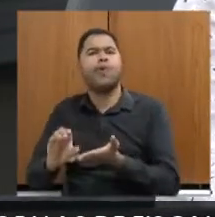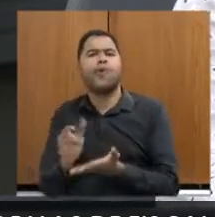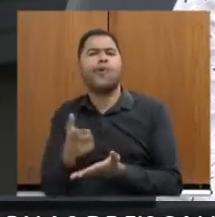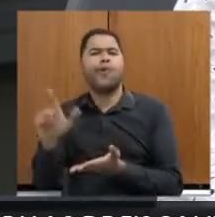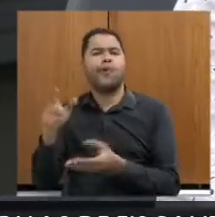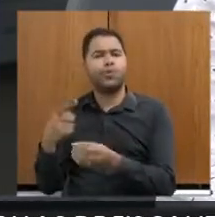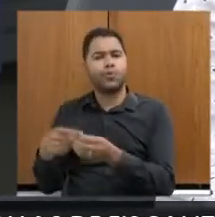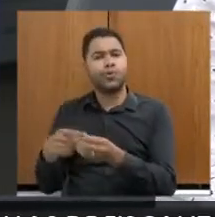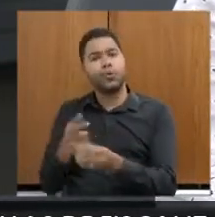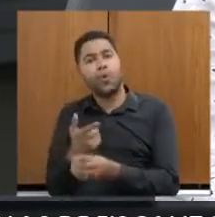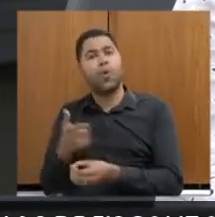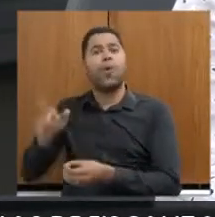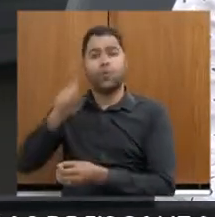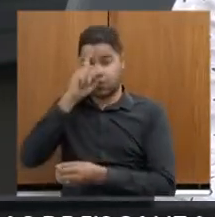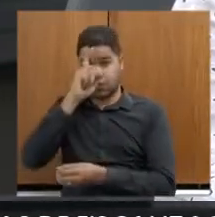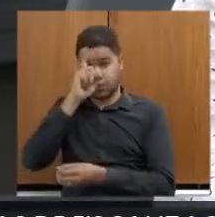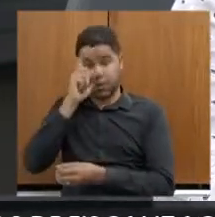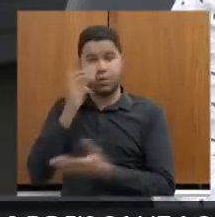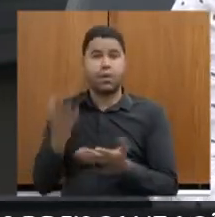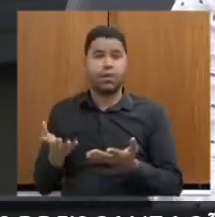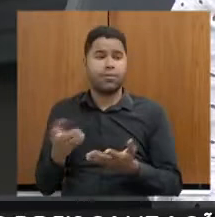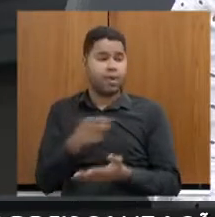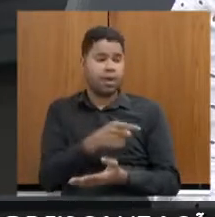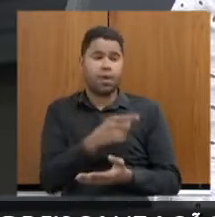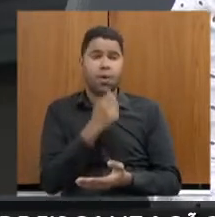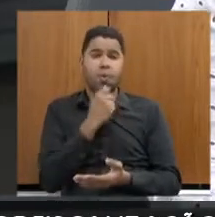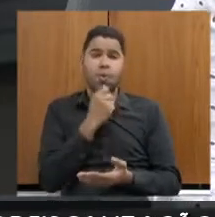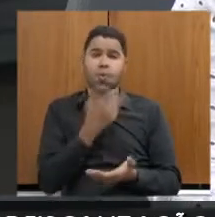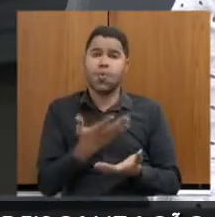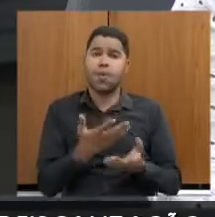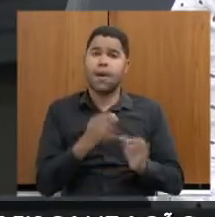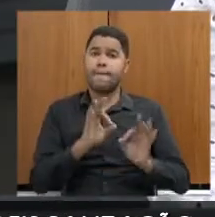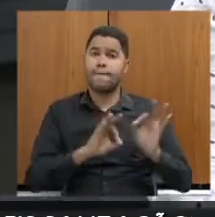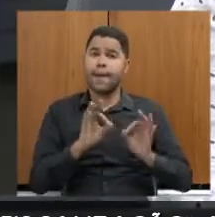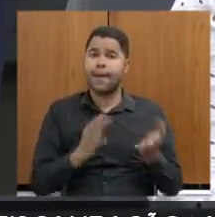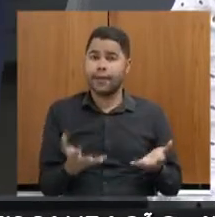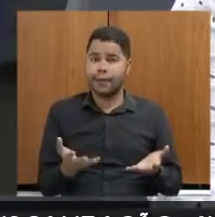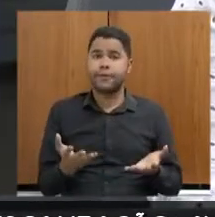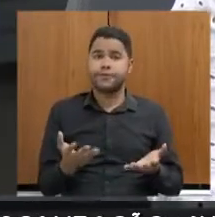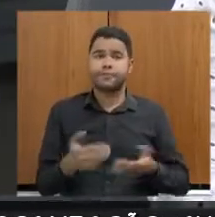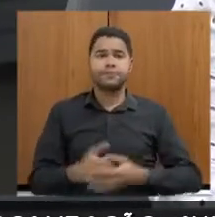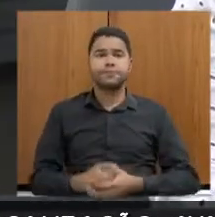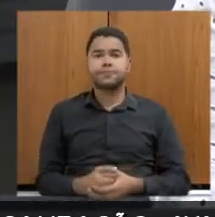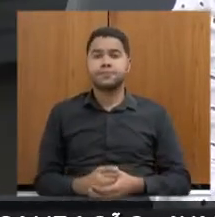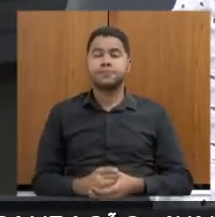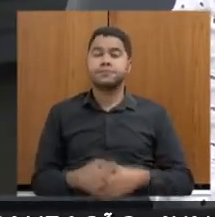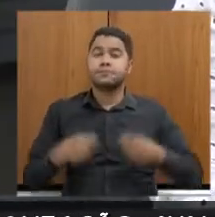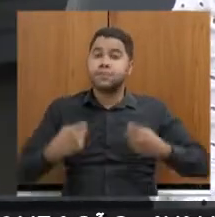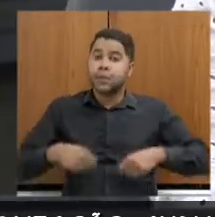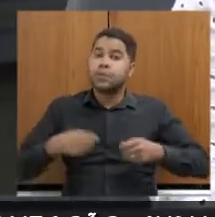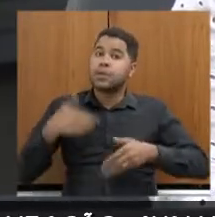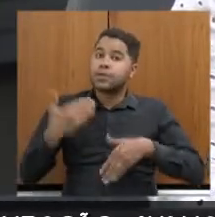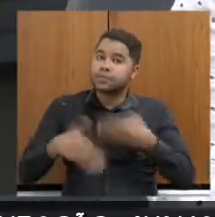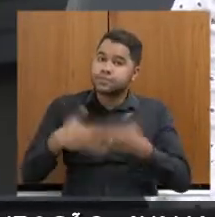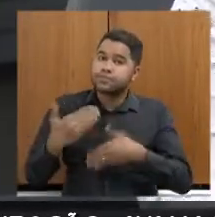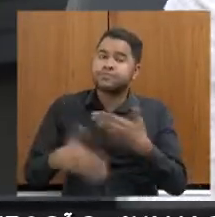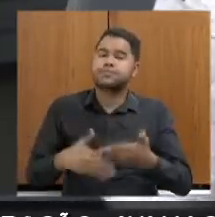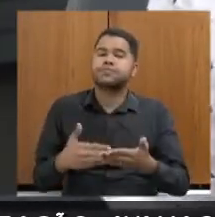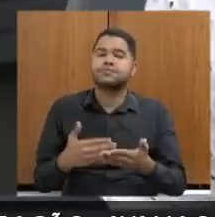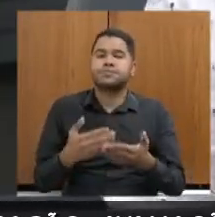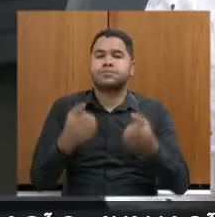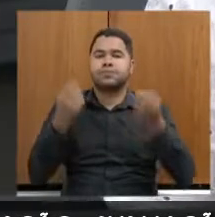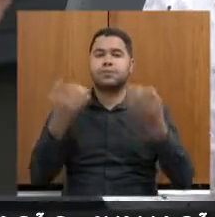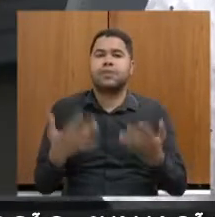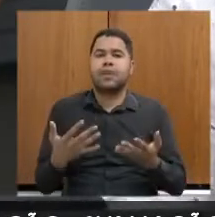para atender aqui único tem hospital está atendendo bem o seu município que atende outros também precisamos avançar porque